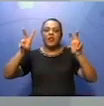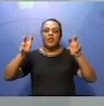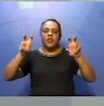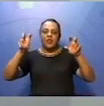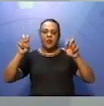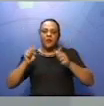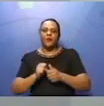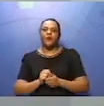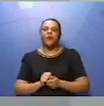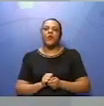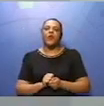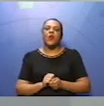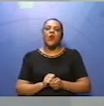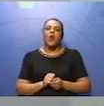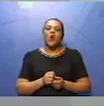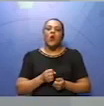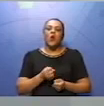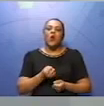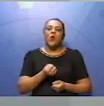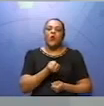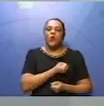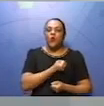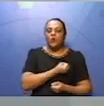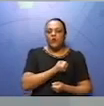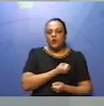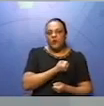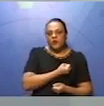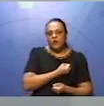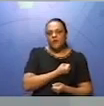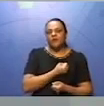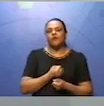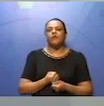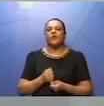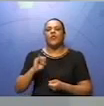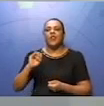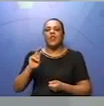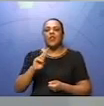com números irracionais.